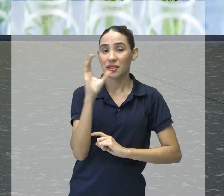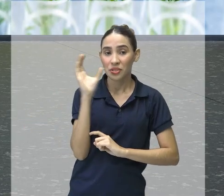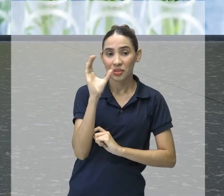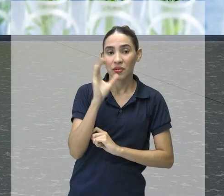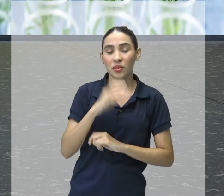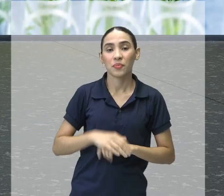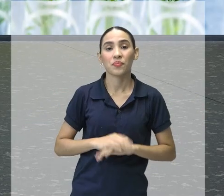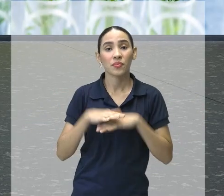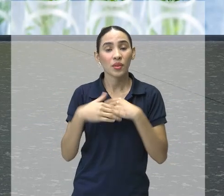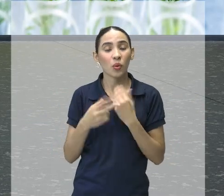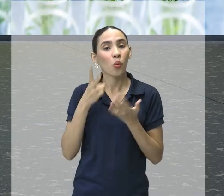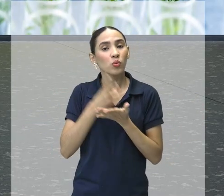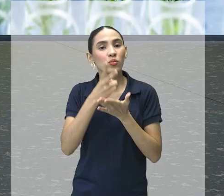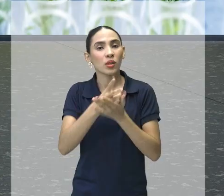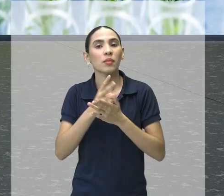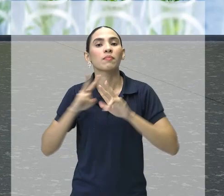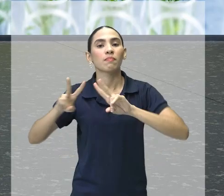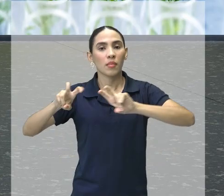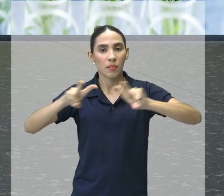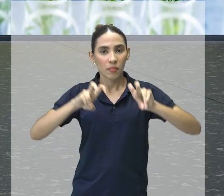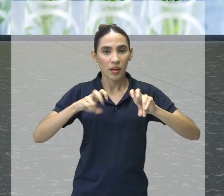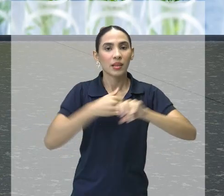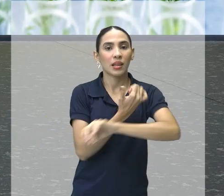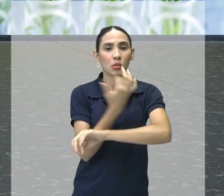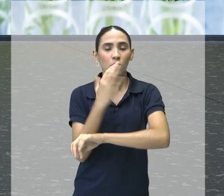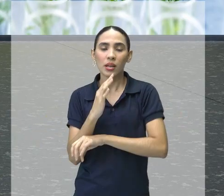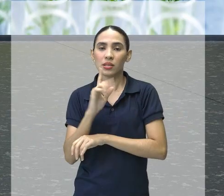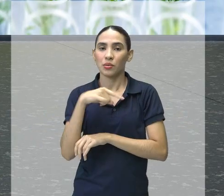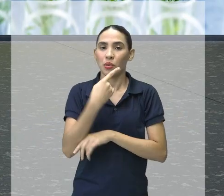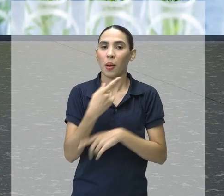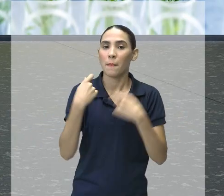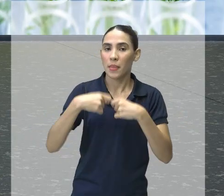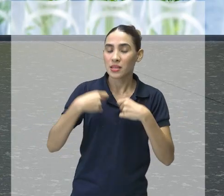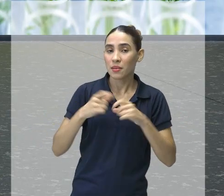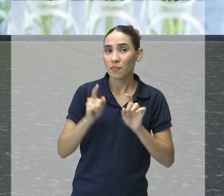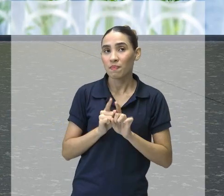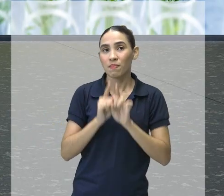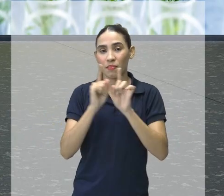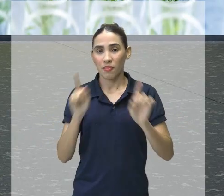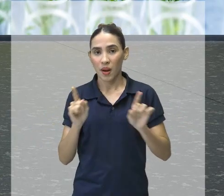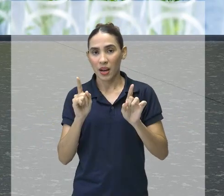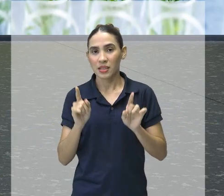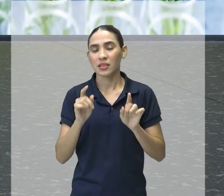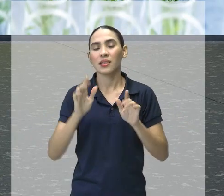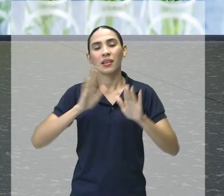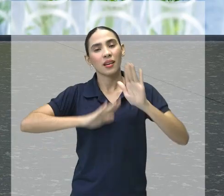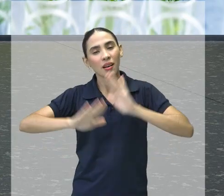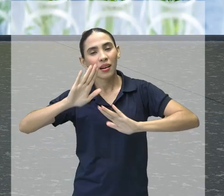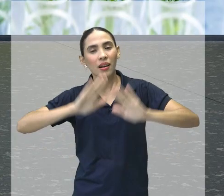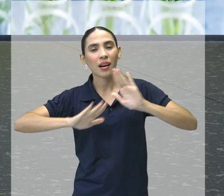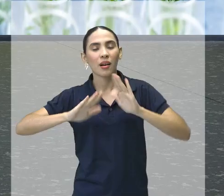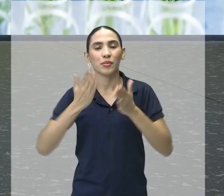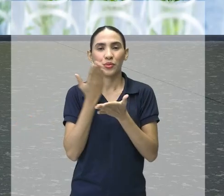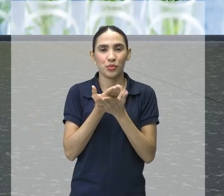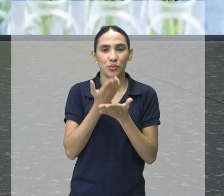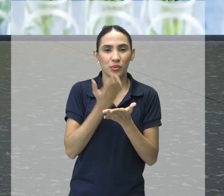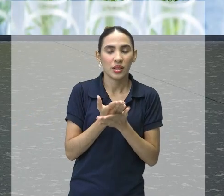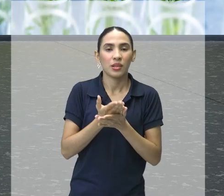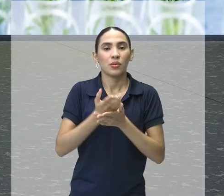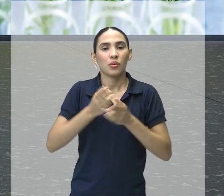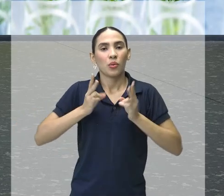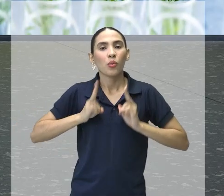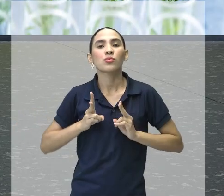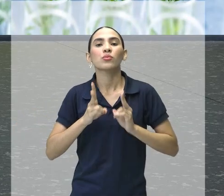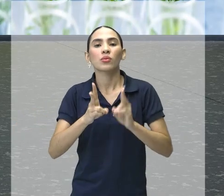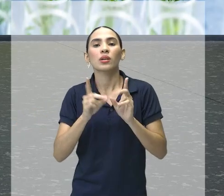científico. Continuamos extraindo da natureza aquilo que precisamos, mas com calma, estudando,